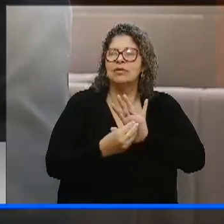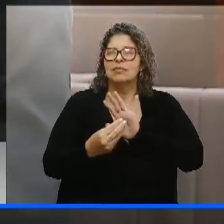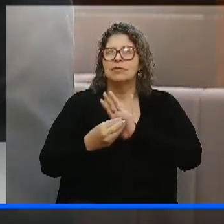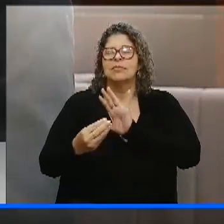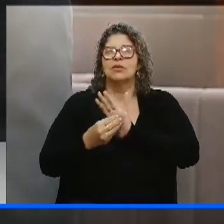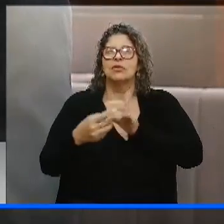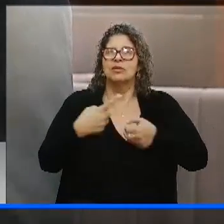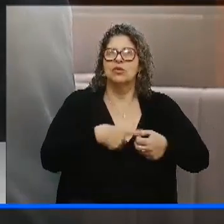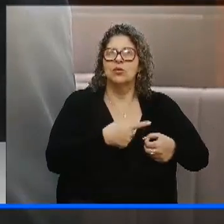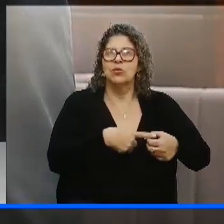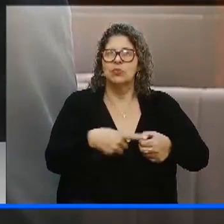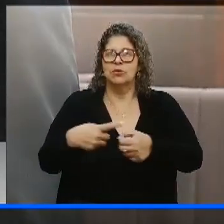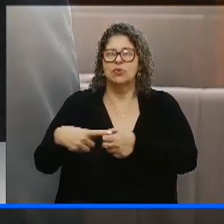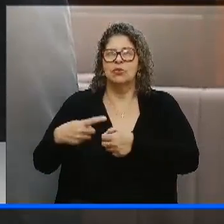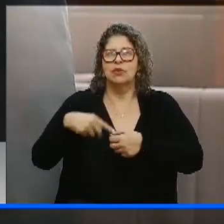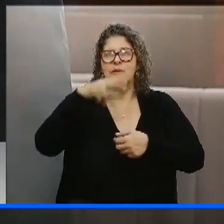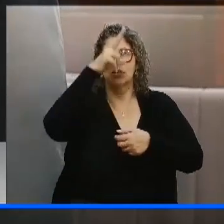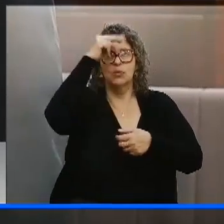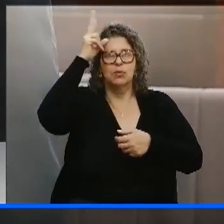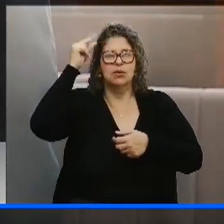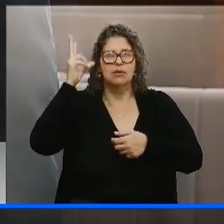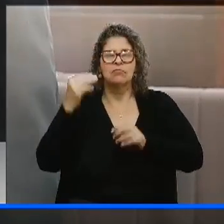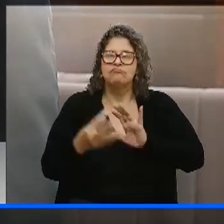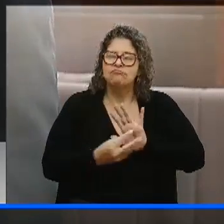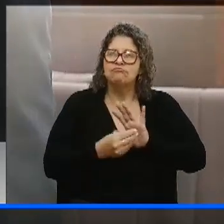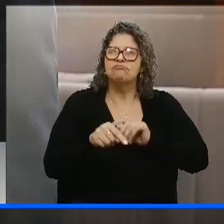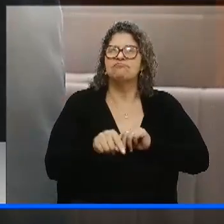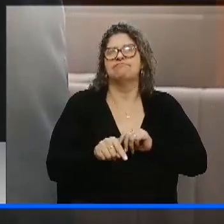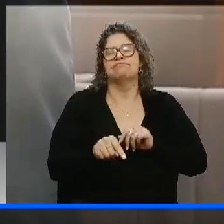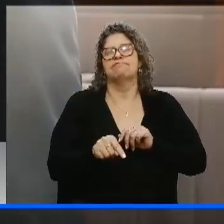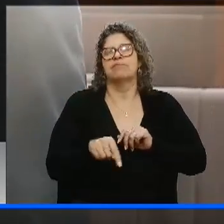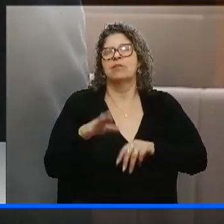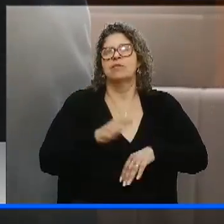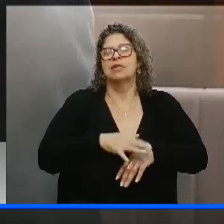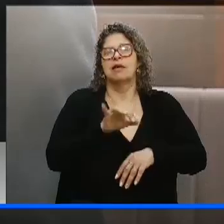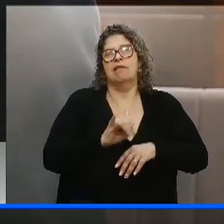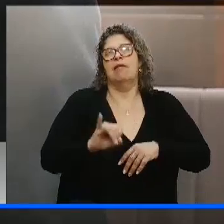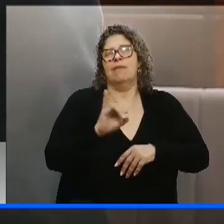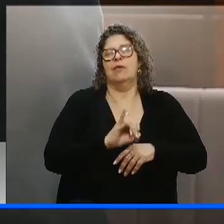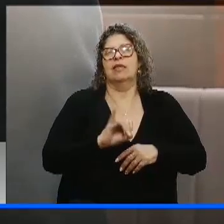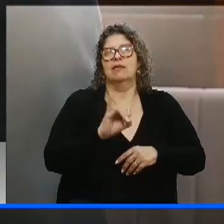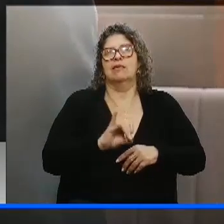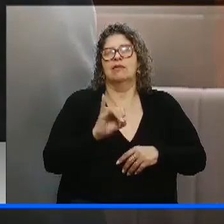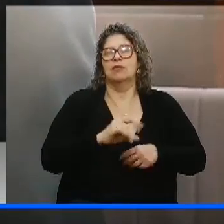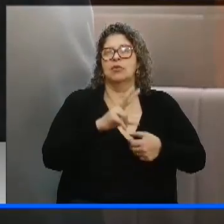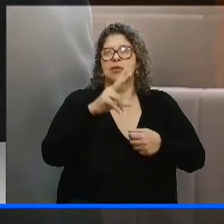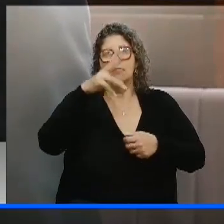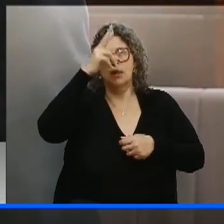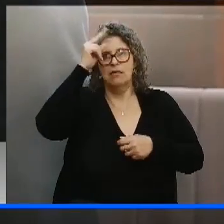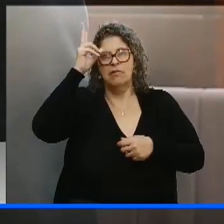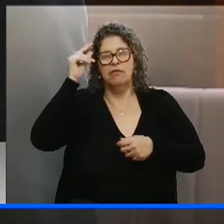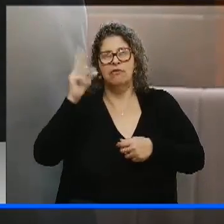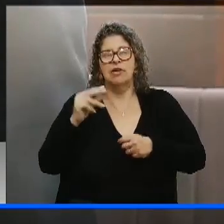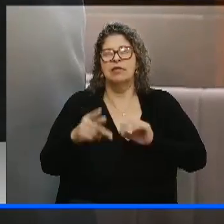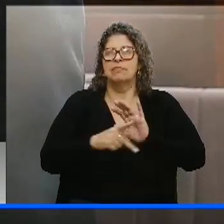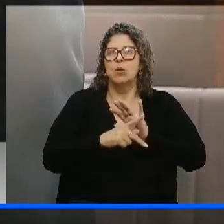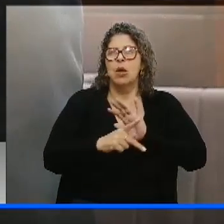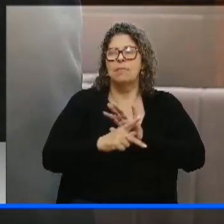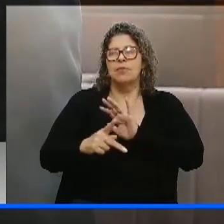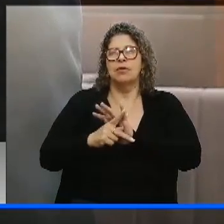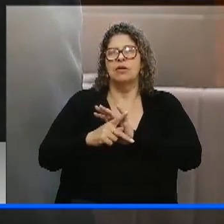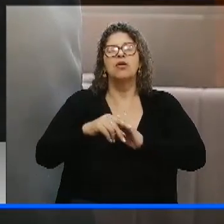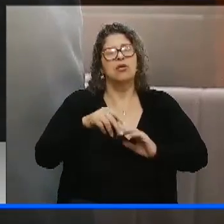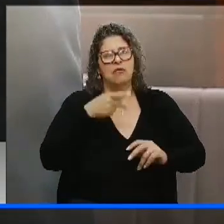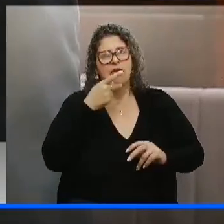rei para todos os outros prefeitos mas quanto ele é importante para os prefeitos da zona sul quando eu falo